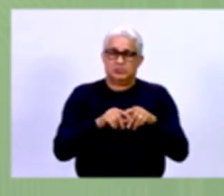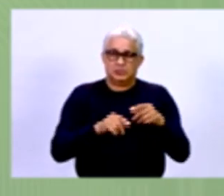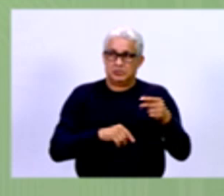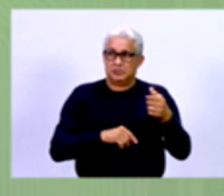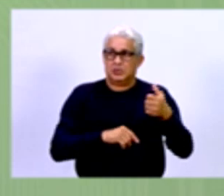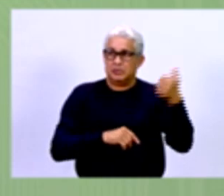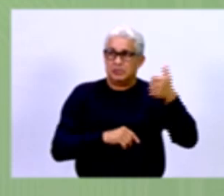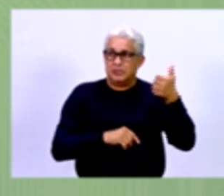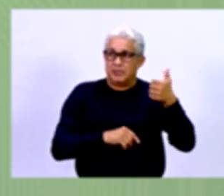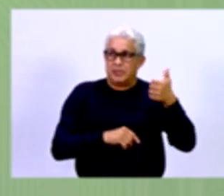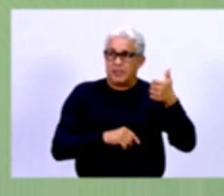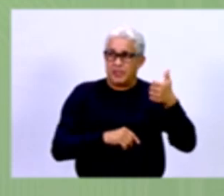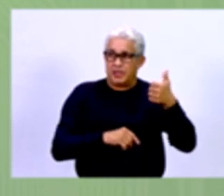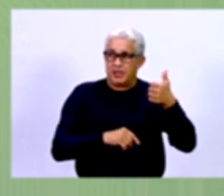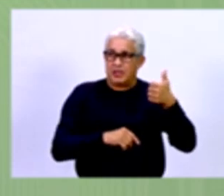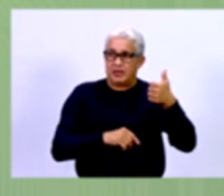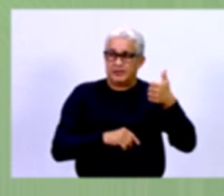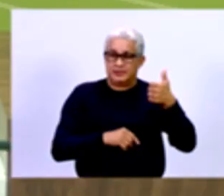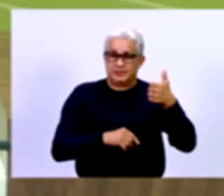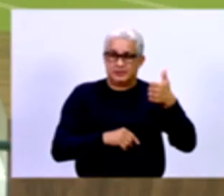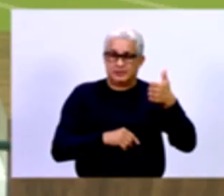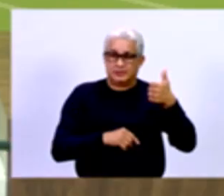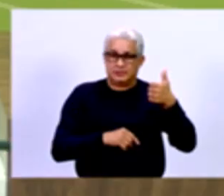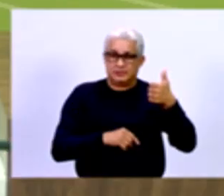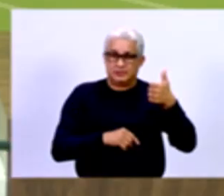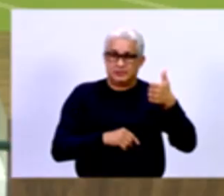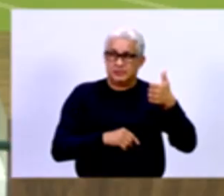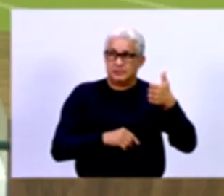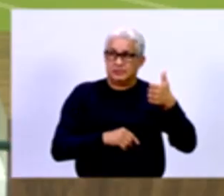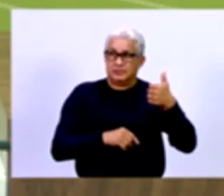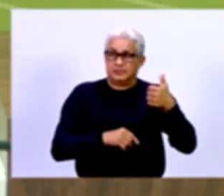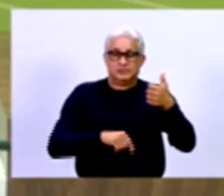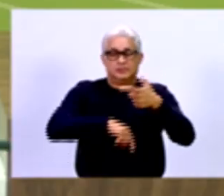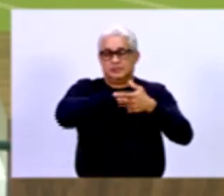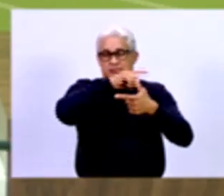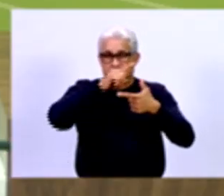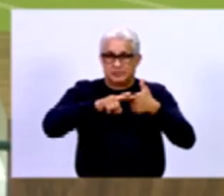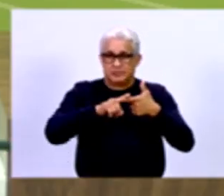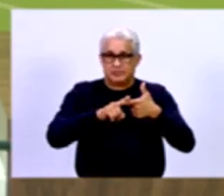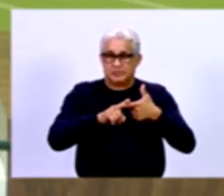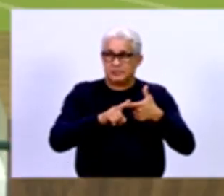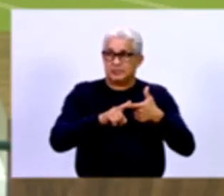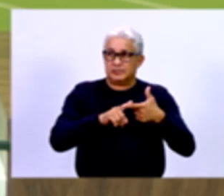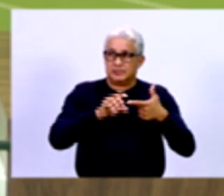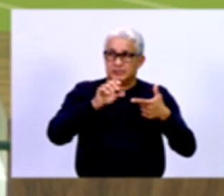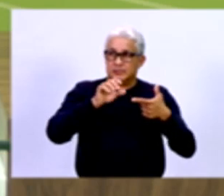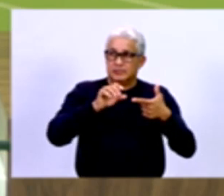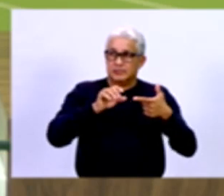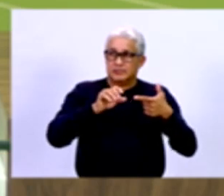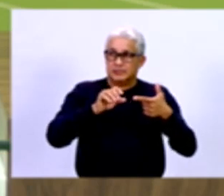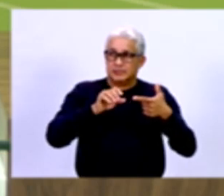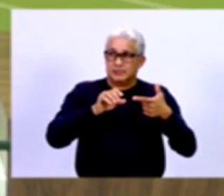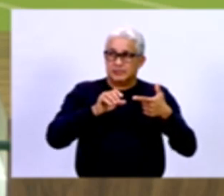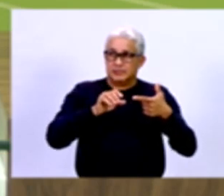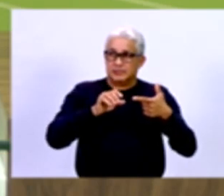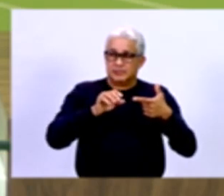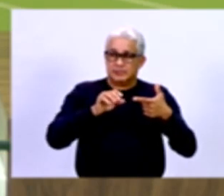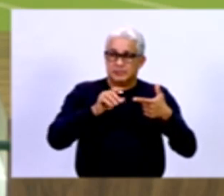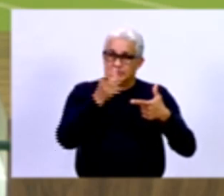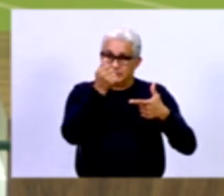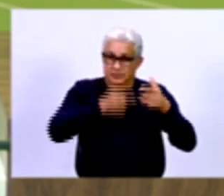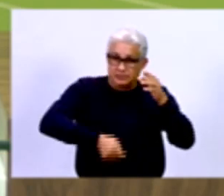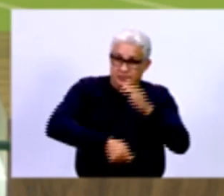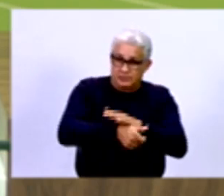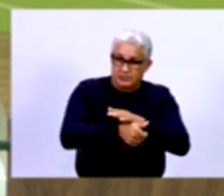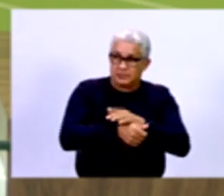correntes, a gente vê coisas físicas, né, de mercadoria circulando. Essa segunda parte que a gente está falando, esse balanço de capitais, a gente vai ver principalmente financiamentos e